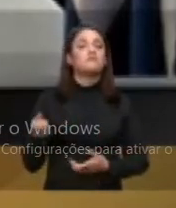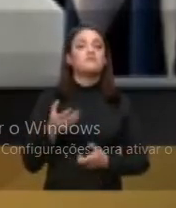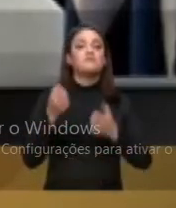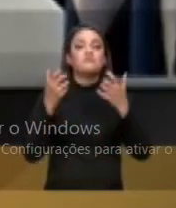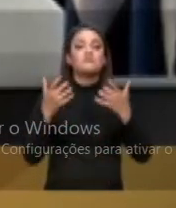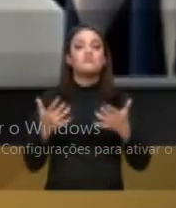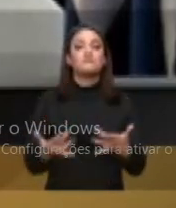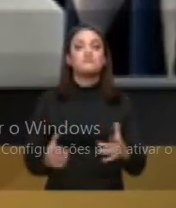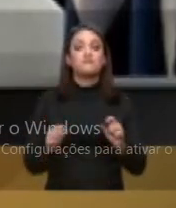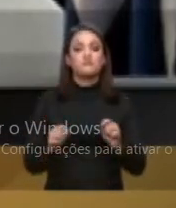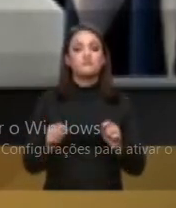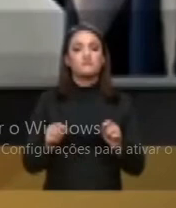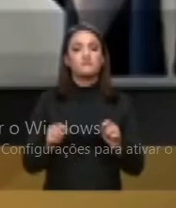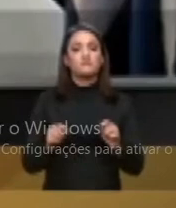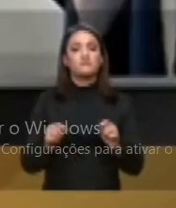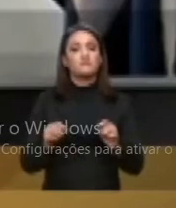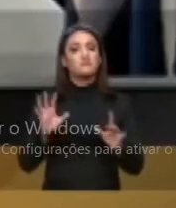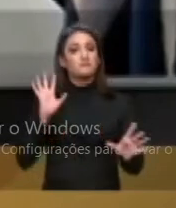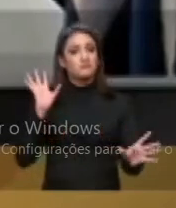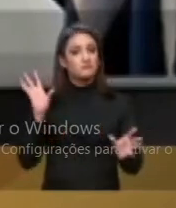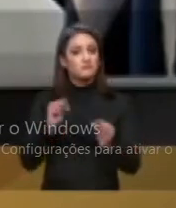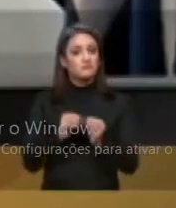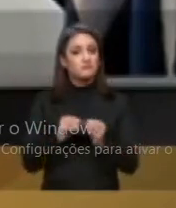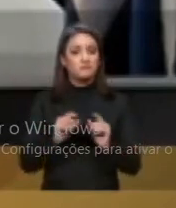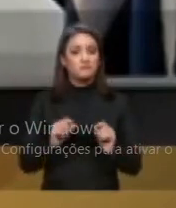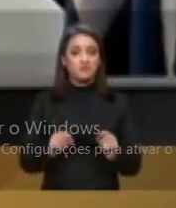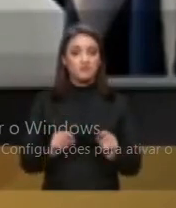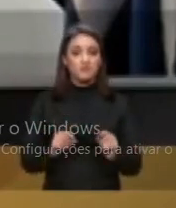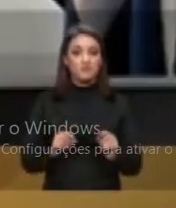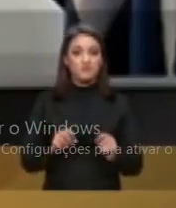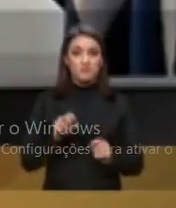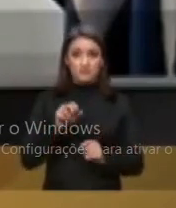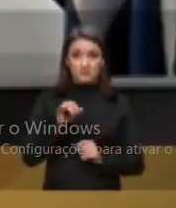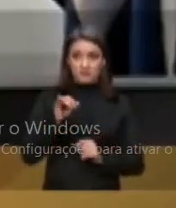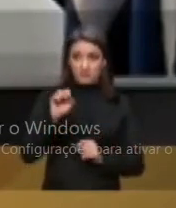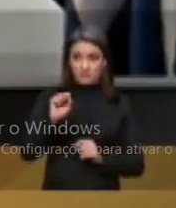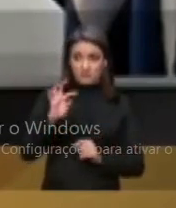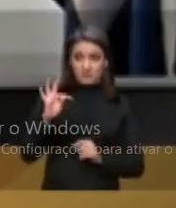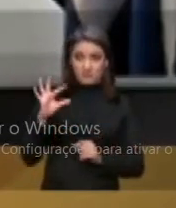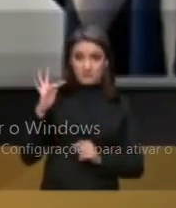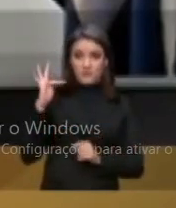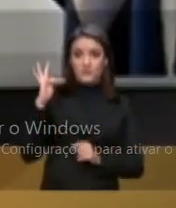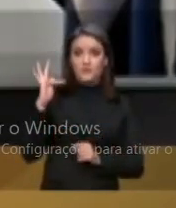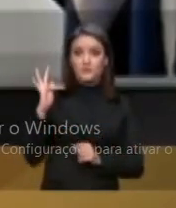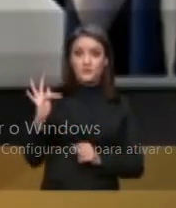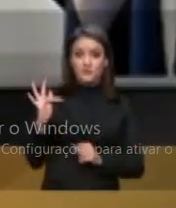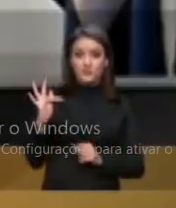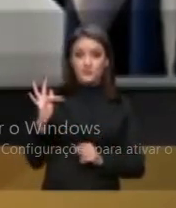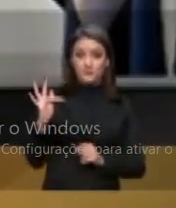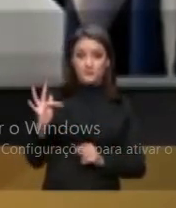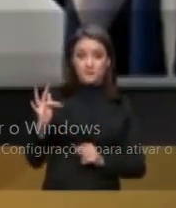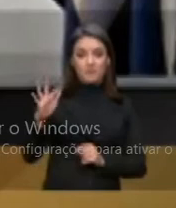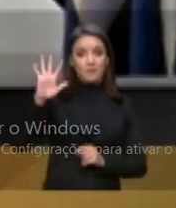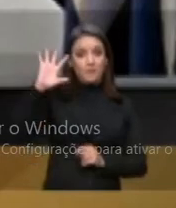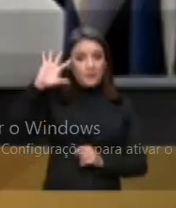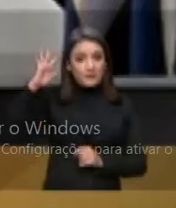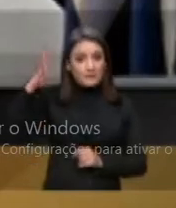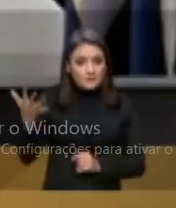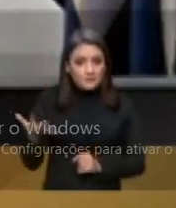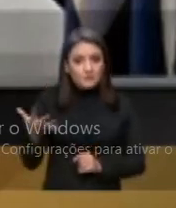um novo argumento para efeito de concluir que, se esse egrégio Supremo Tribunal